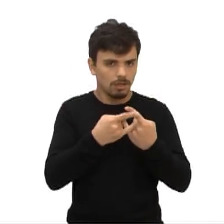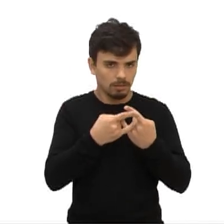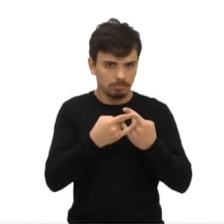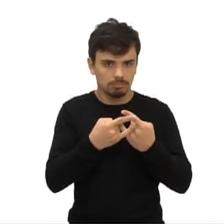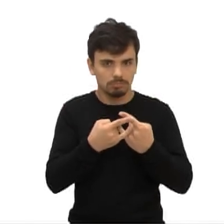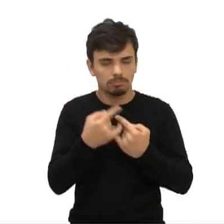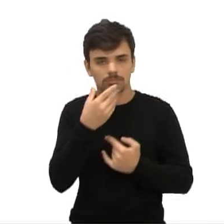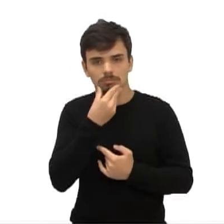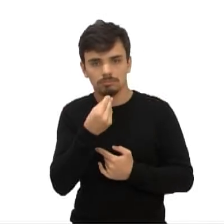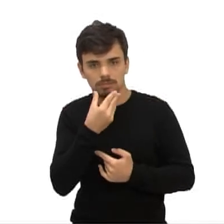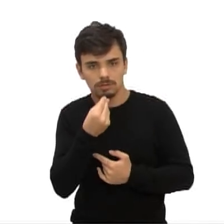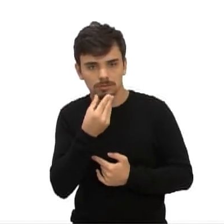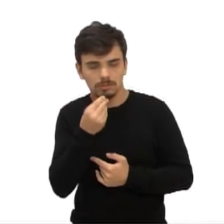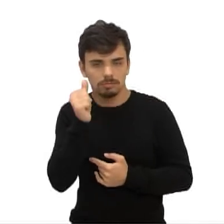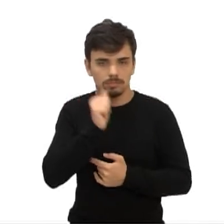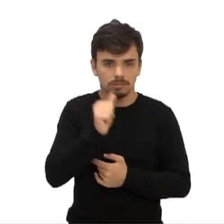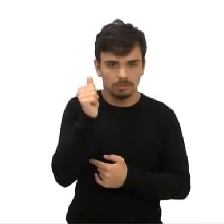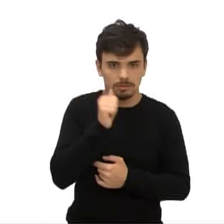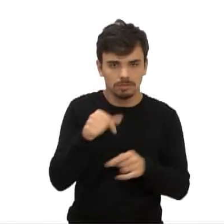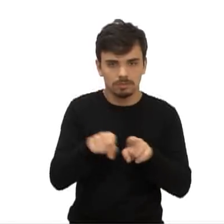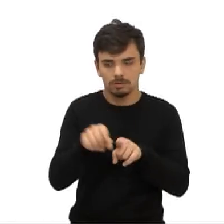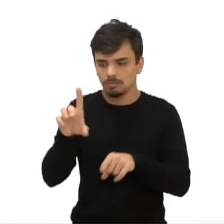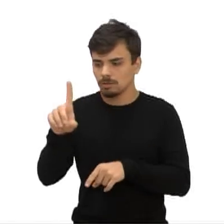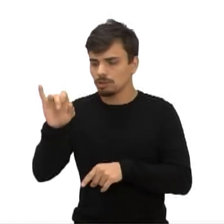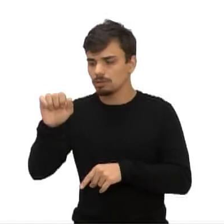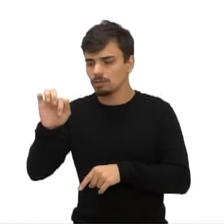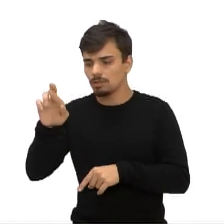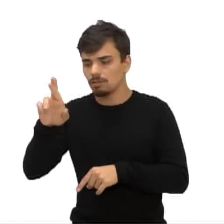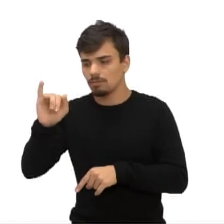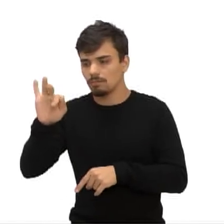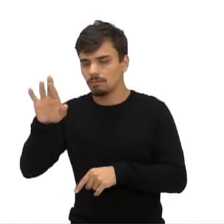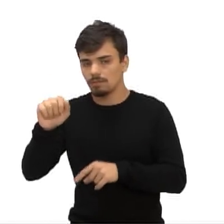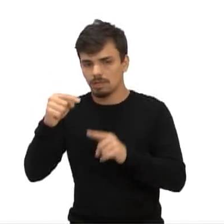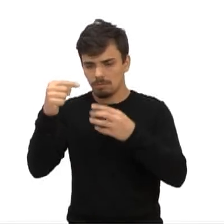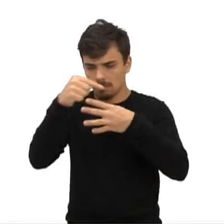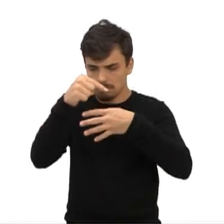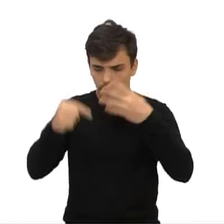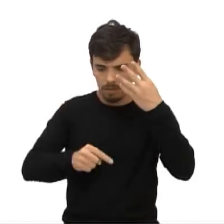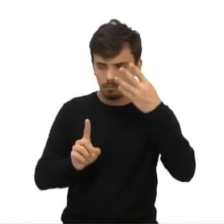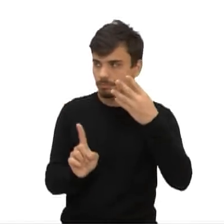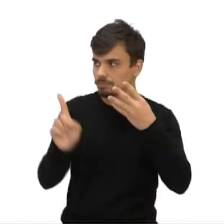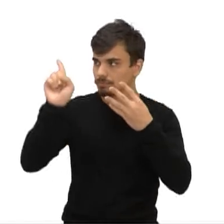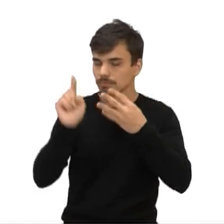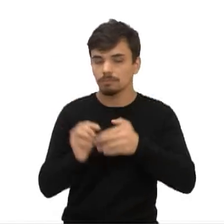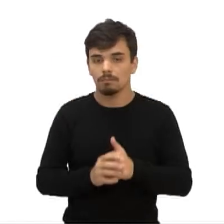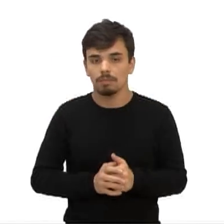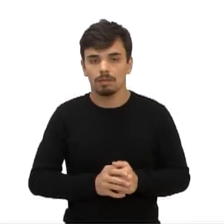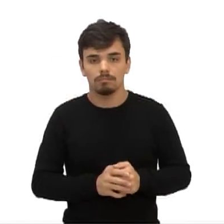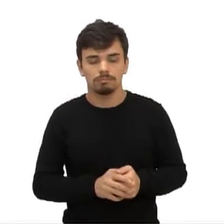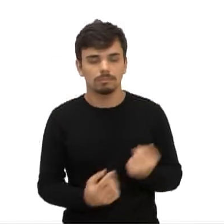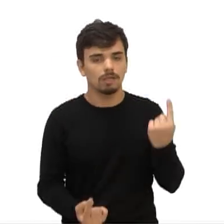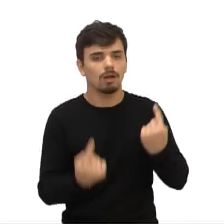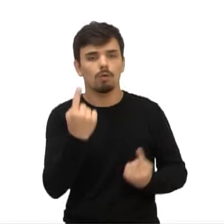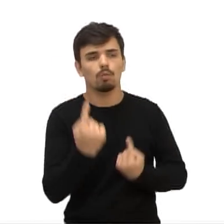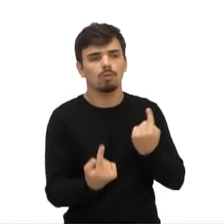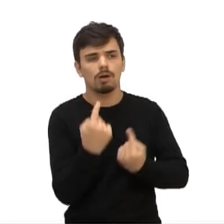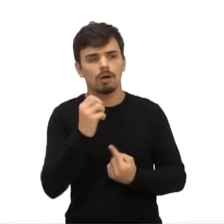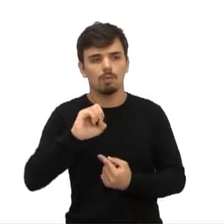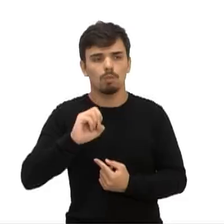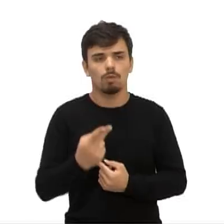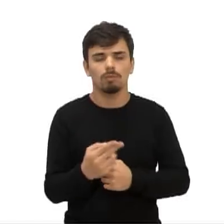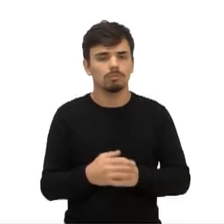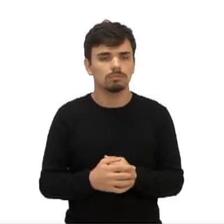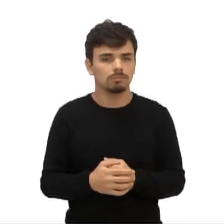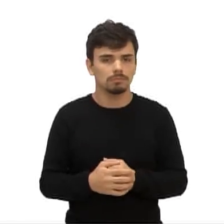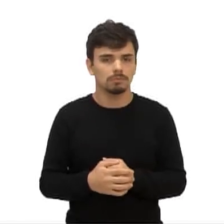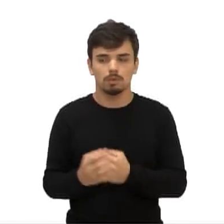camisinha feminina, diafragma, tabelinha e coito interrompido, qual ou quais deles, que